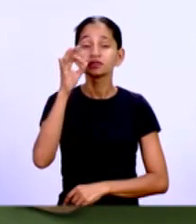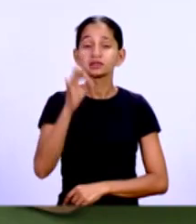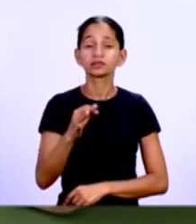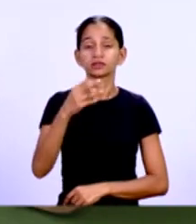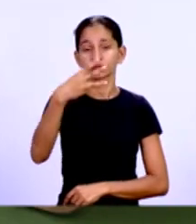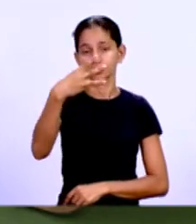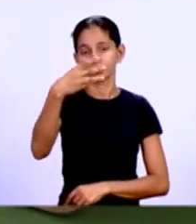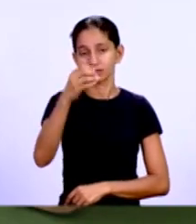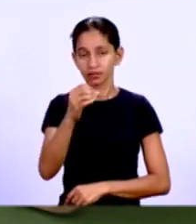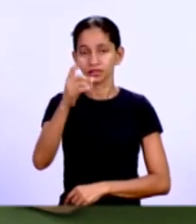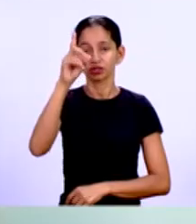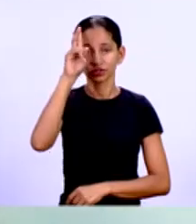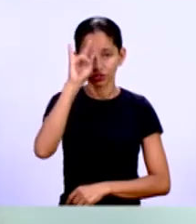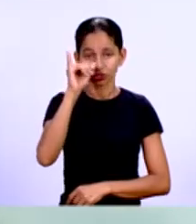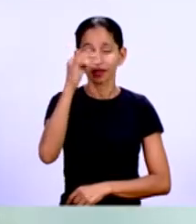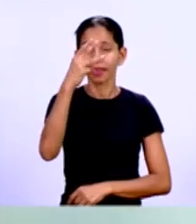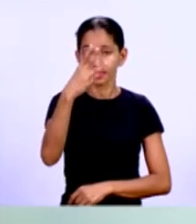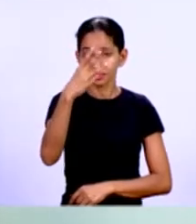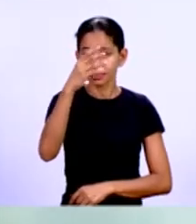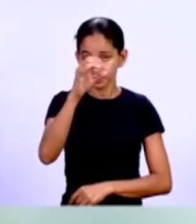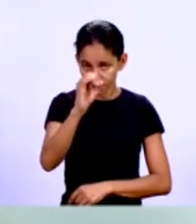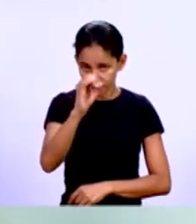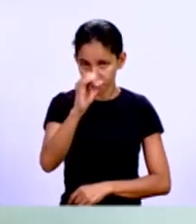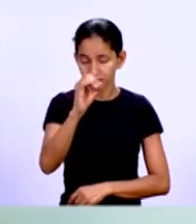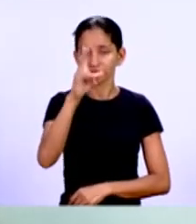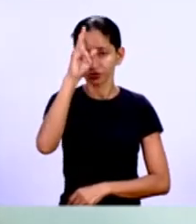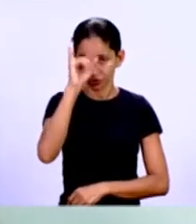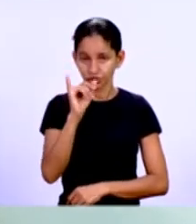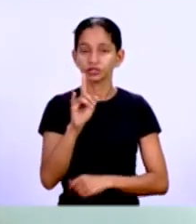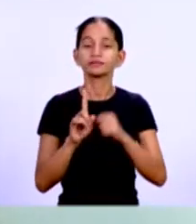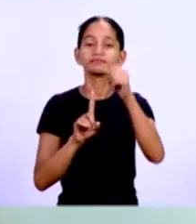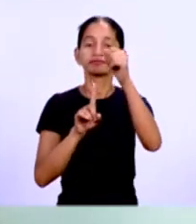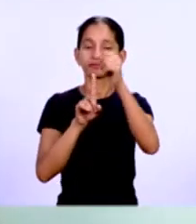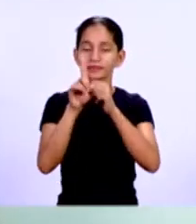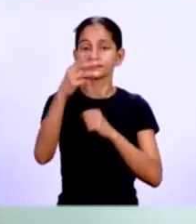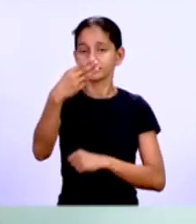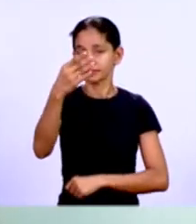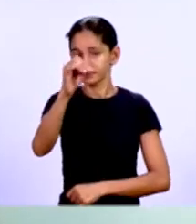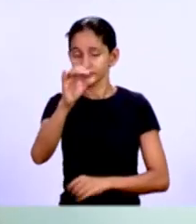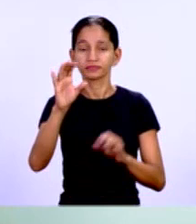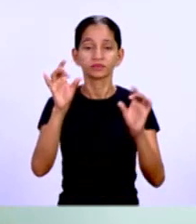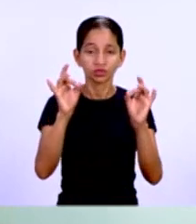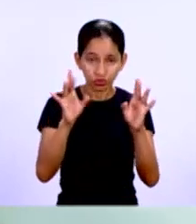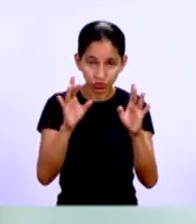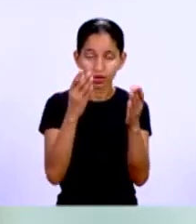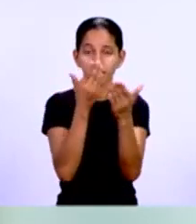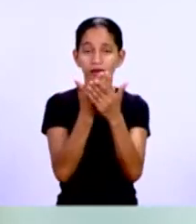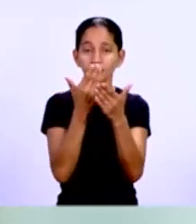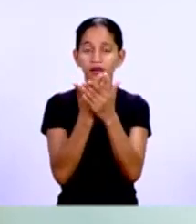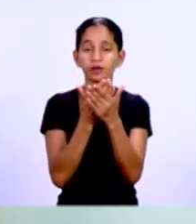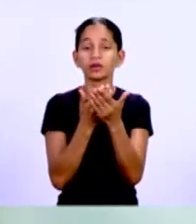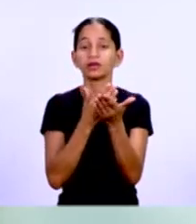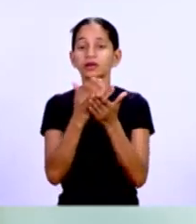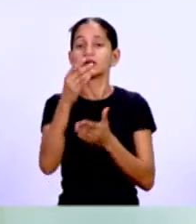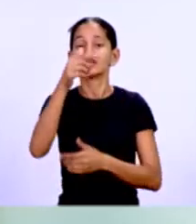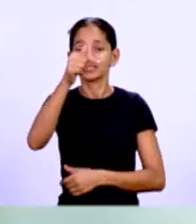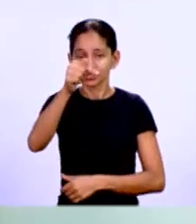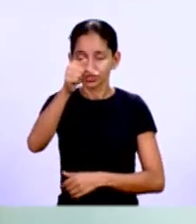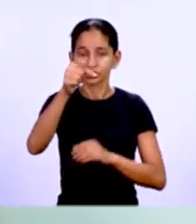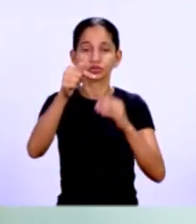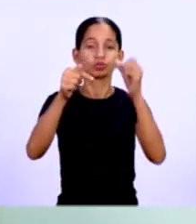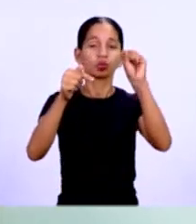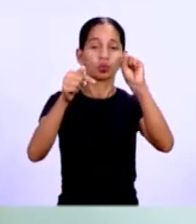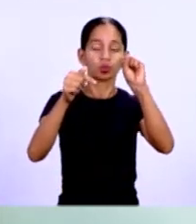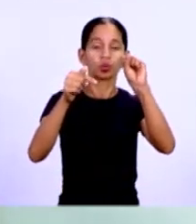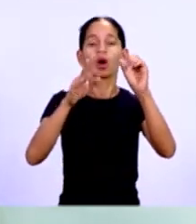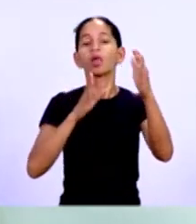30. Dia 30, último dia do mês, né? Dia 30, último dia do mês, a gente vai ter apenas uma aula, a aula 5. Nossa aula começa às 7 e acaba às